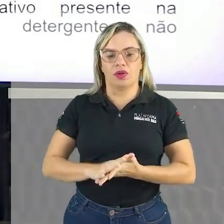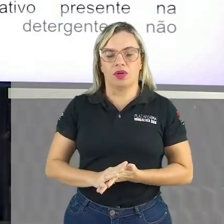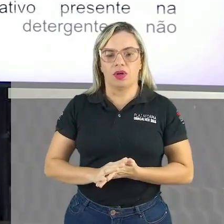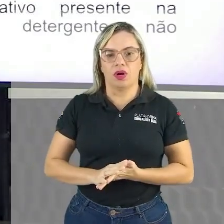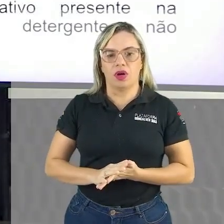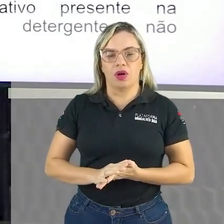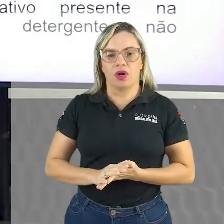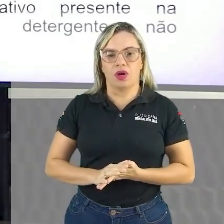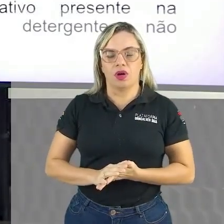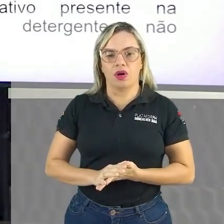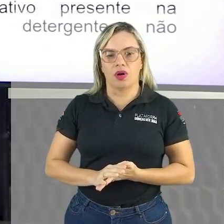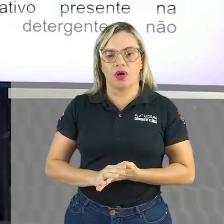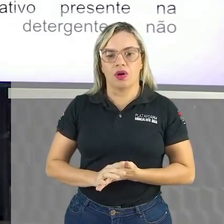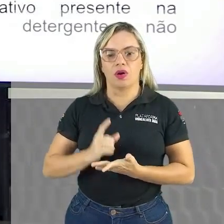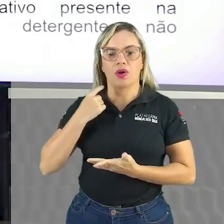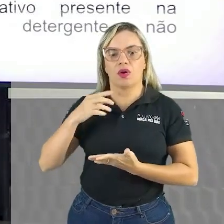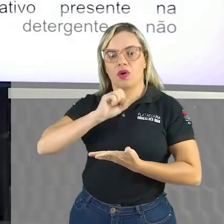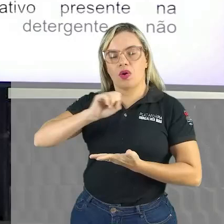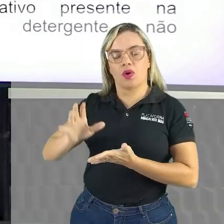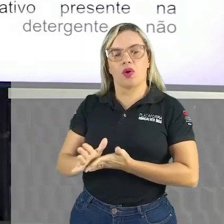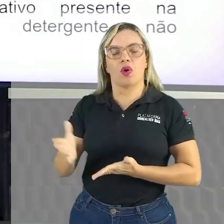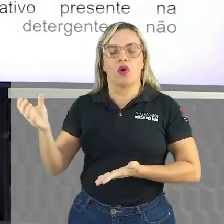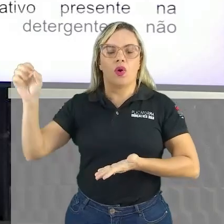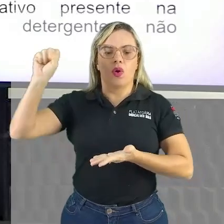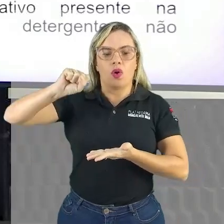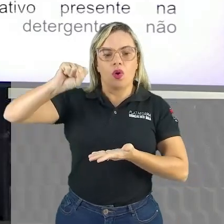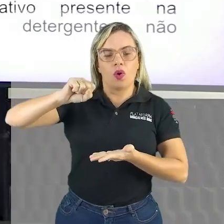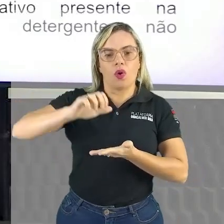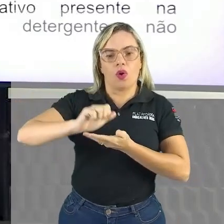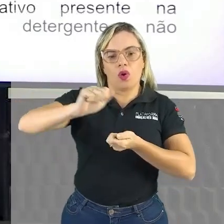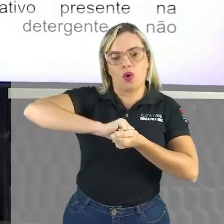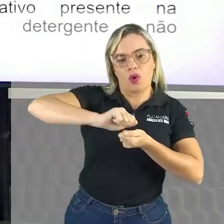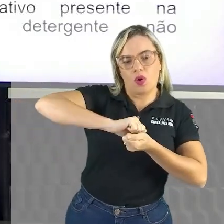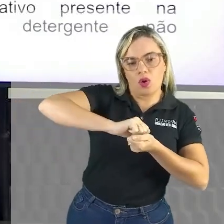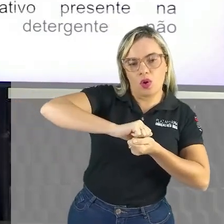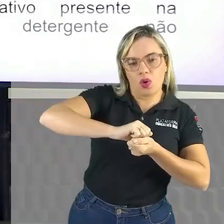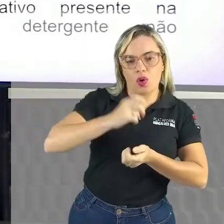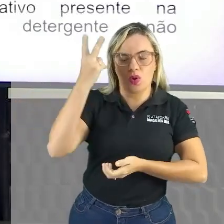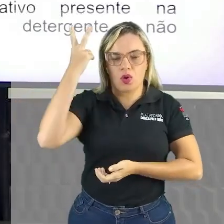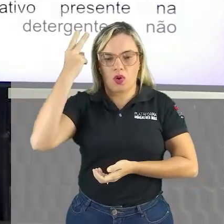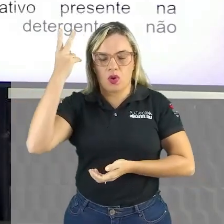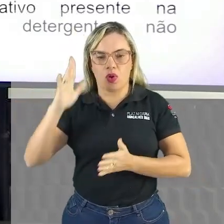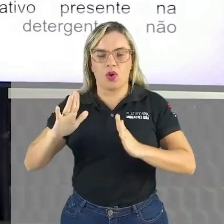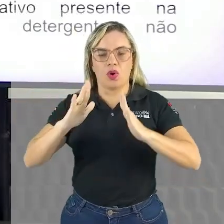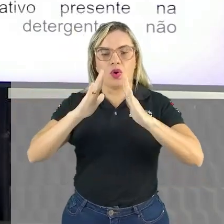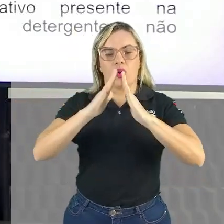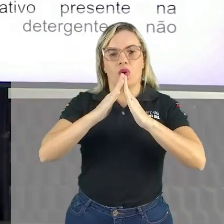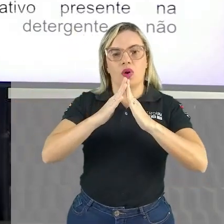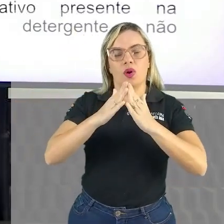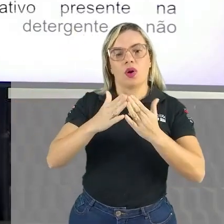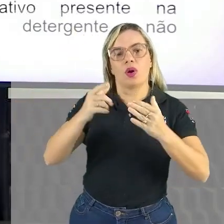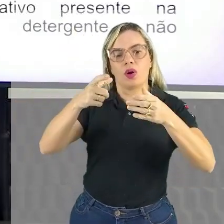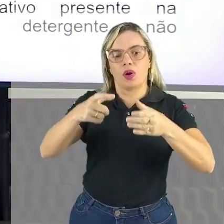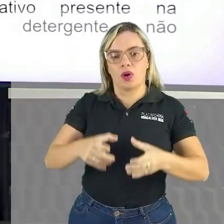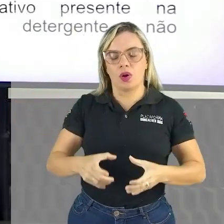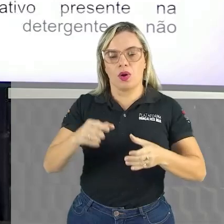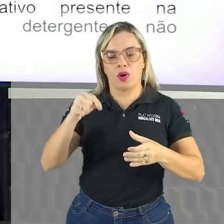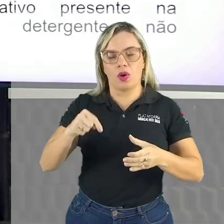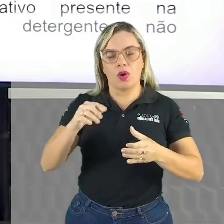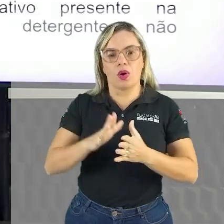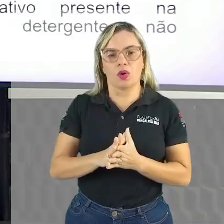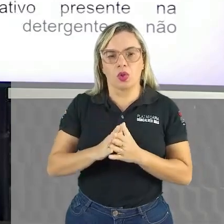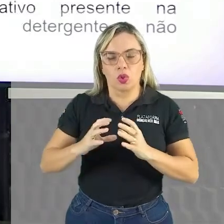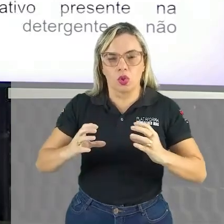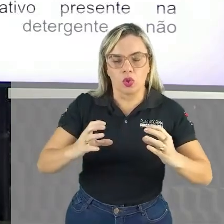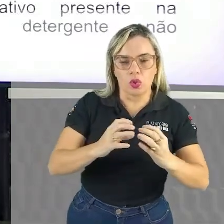O descarte de detergentes comuns nos esgotos domésticos ocasiona a formação de uma camada de espuma que impede a entrada